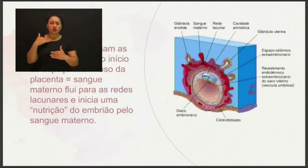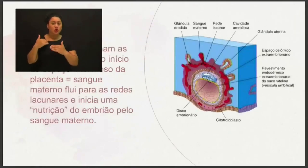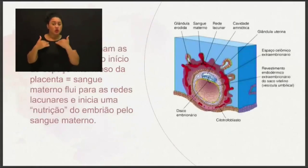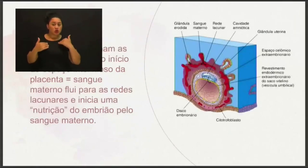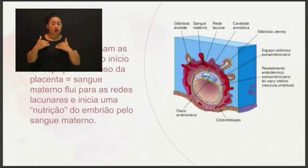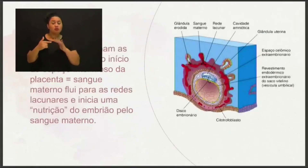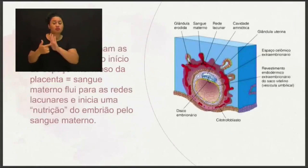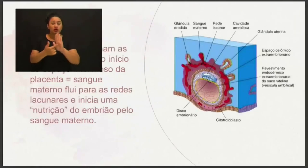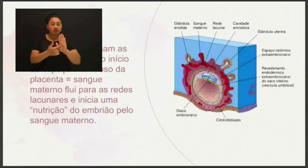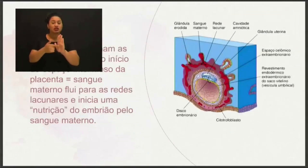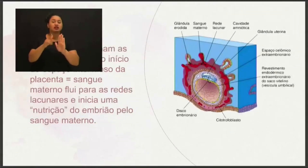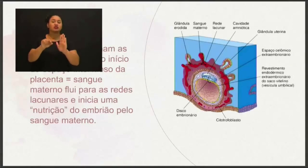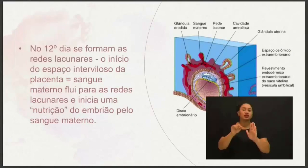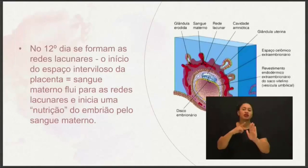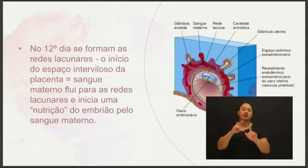Seguimos.